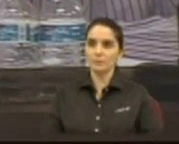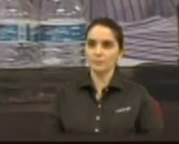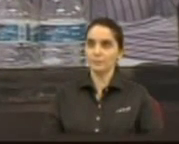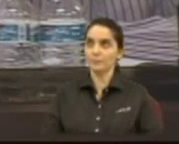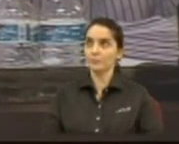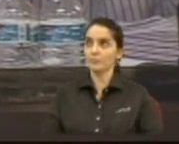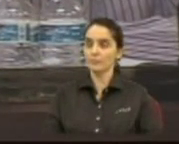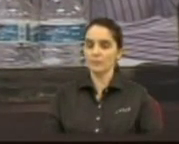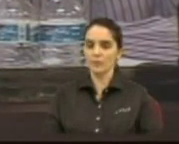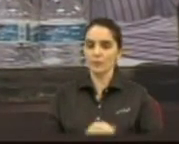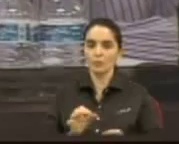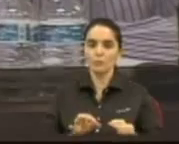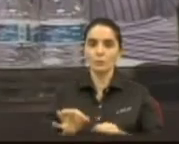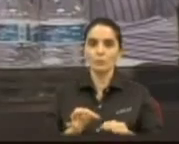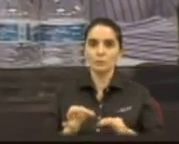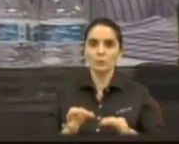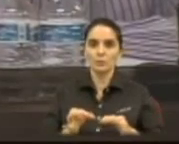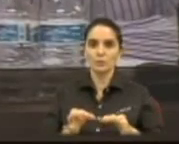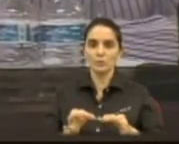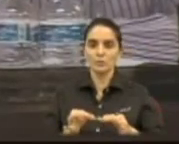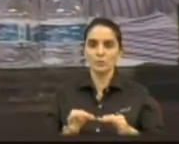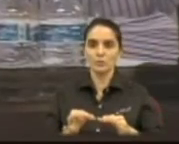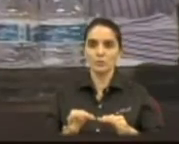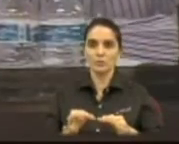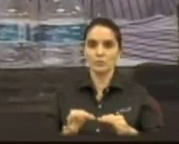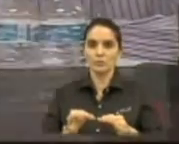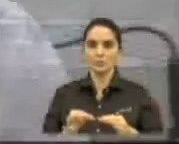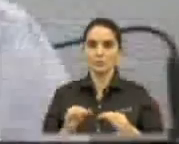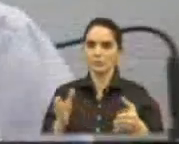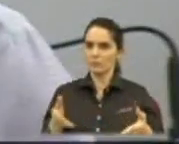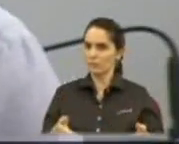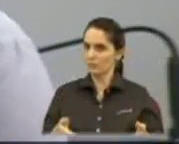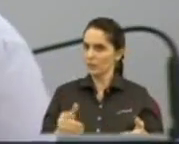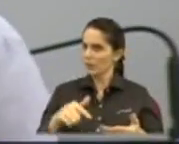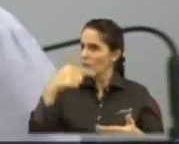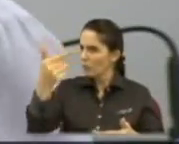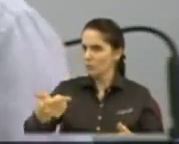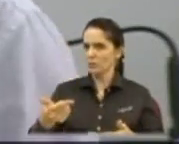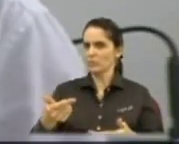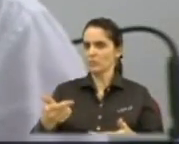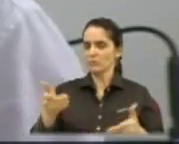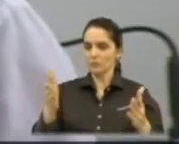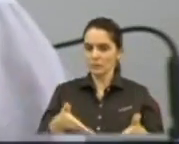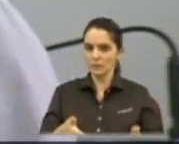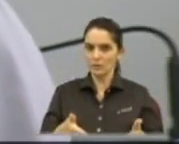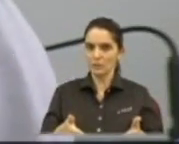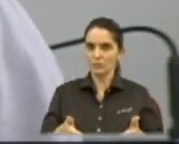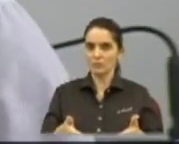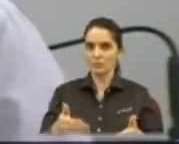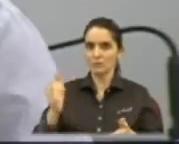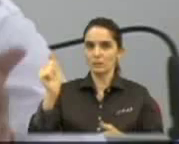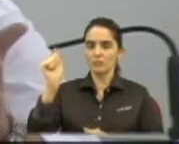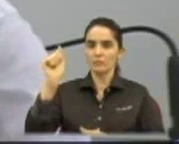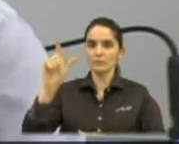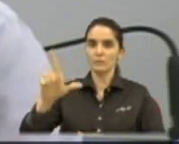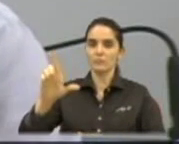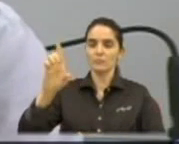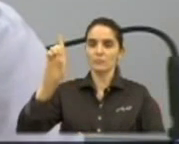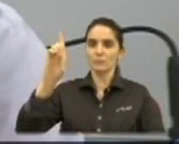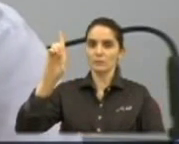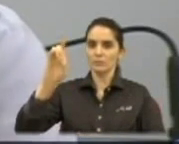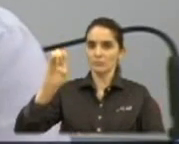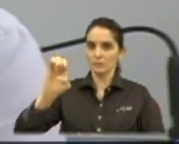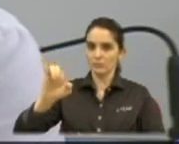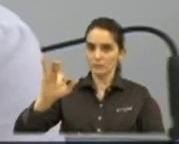Companheiro Wilson, esse projeto é o próximo. Esse daqui que nós estamos discutindo é sobre o Aldeias Infantis. Aliás,